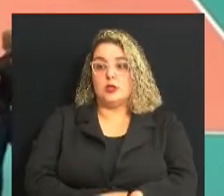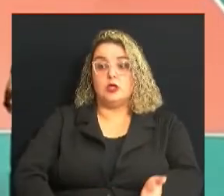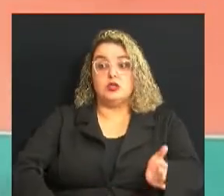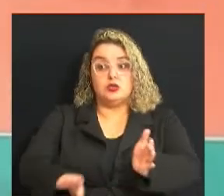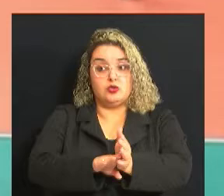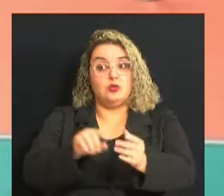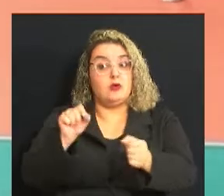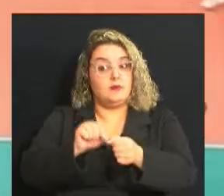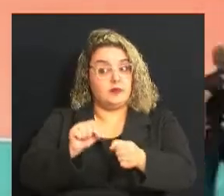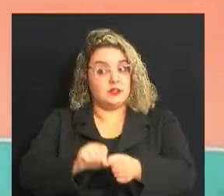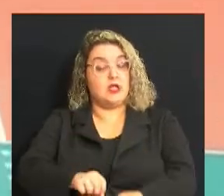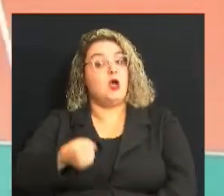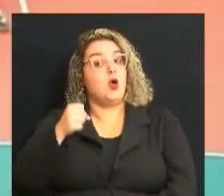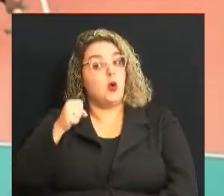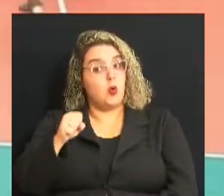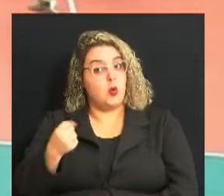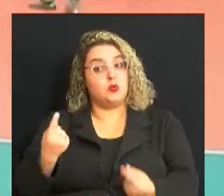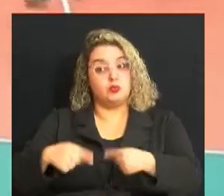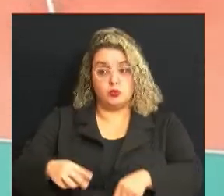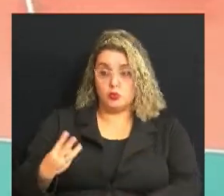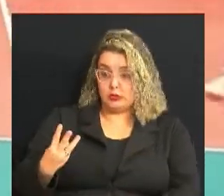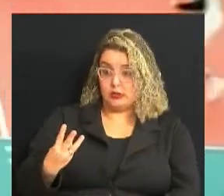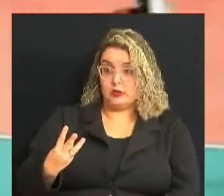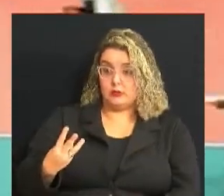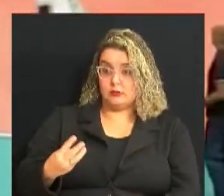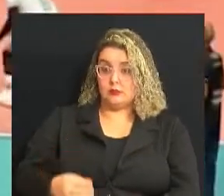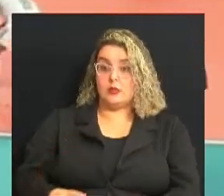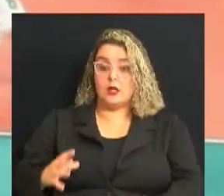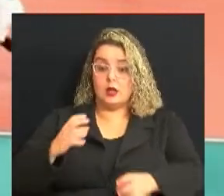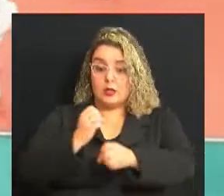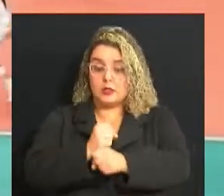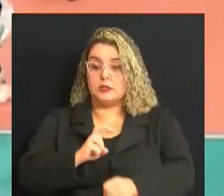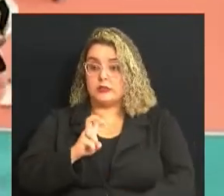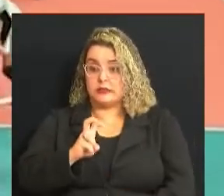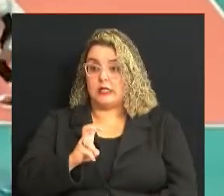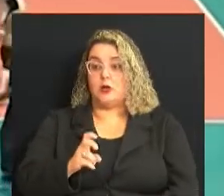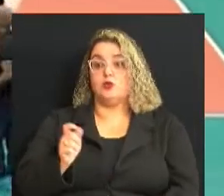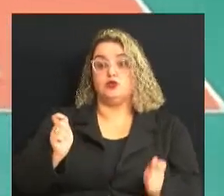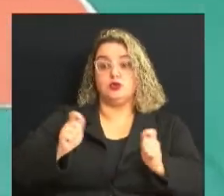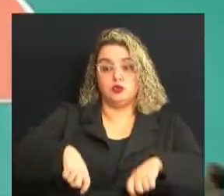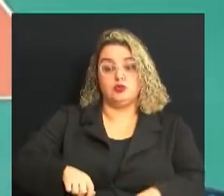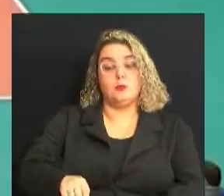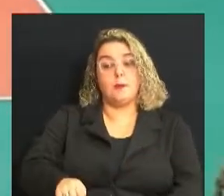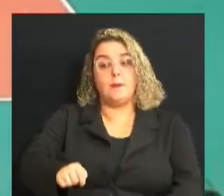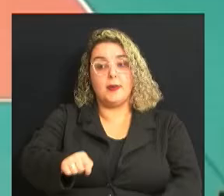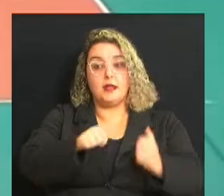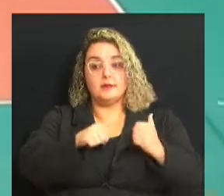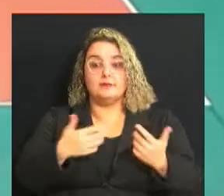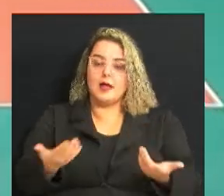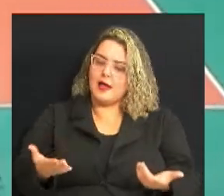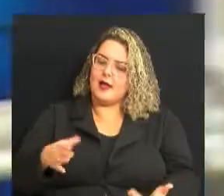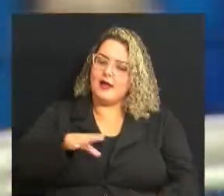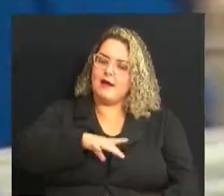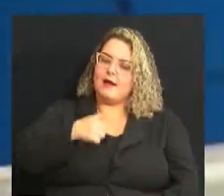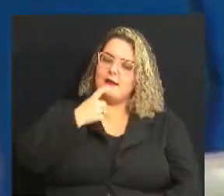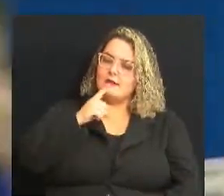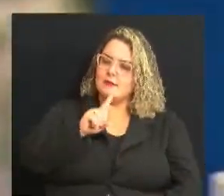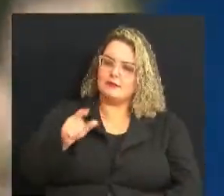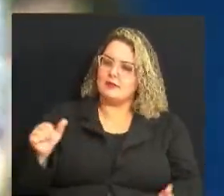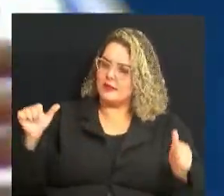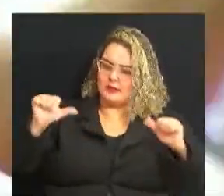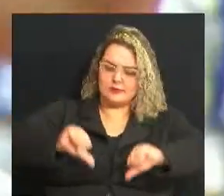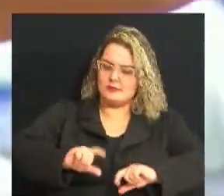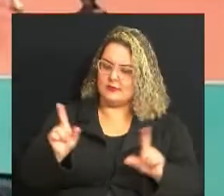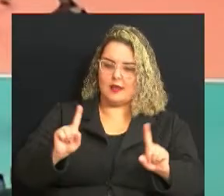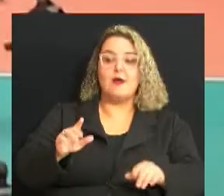fazer 8-3, abrindo 5 pontos de vantagem. Mas os campineiros não se abateram e